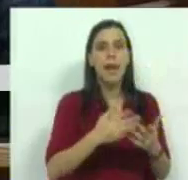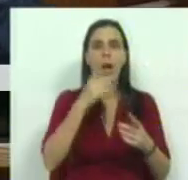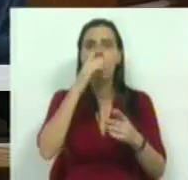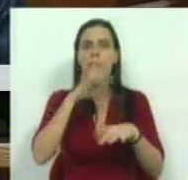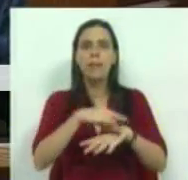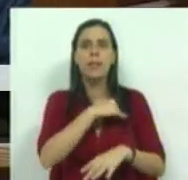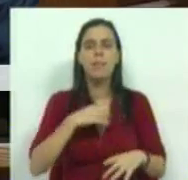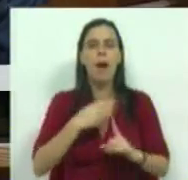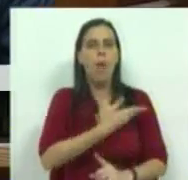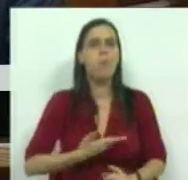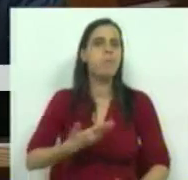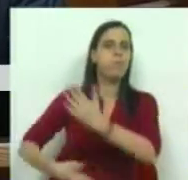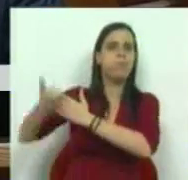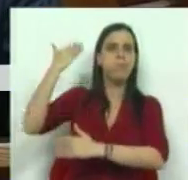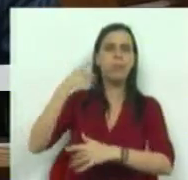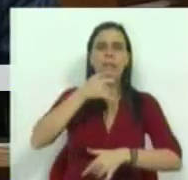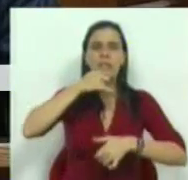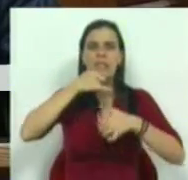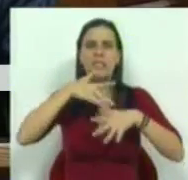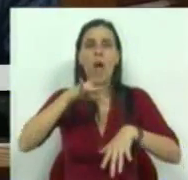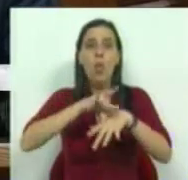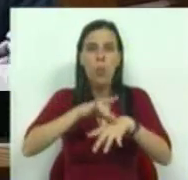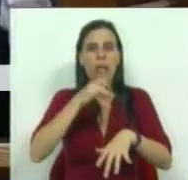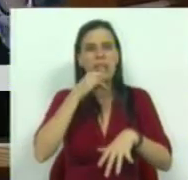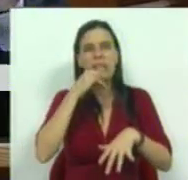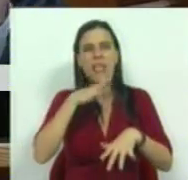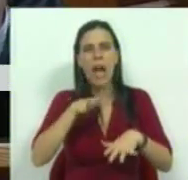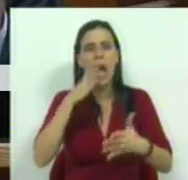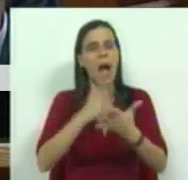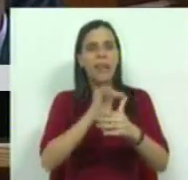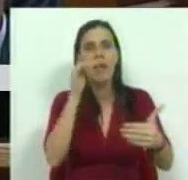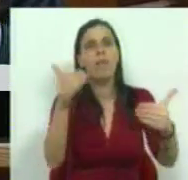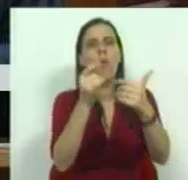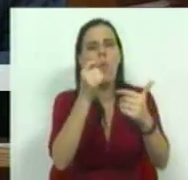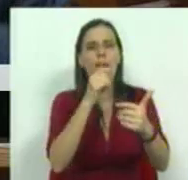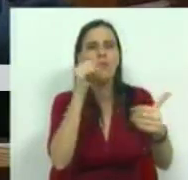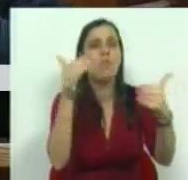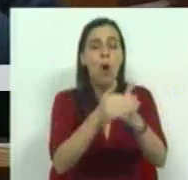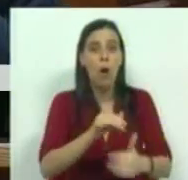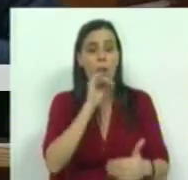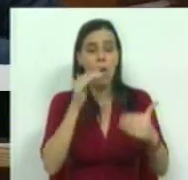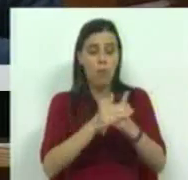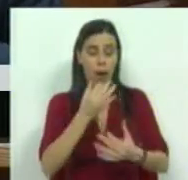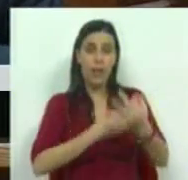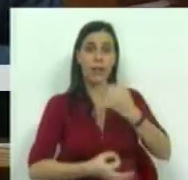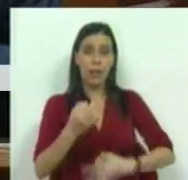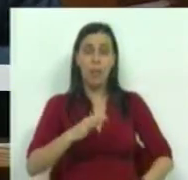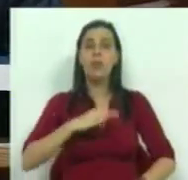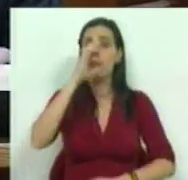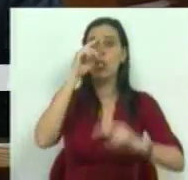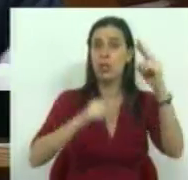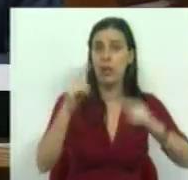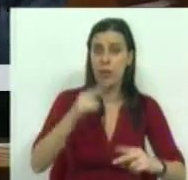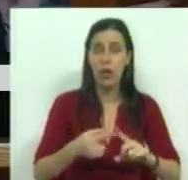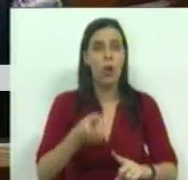a dos médicos medievais que sangravam o doente até este ficar em estado terminal. Morrer do tratamento, Sr. Ministro das